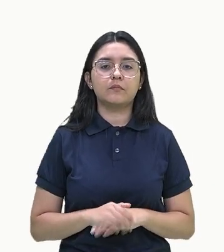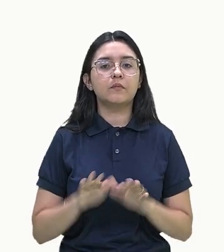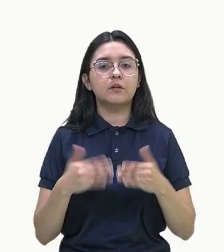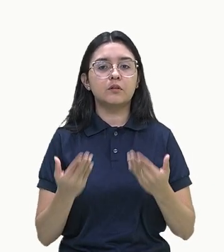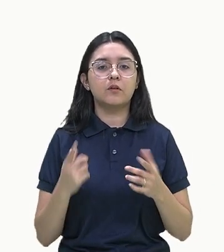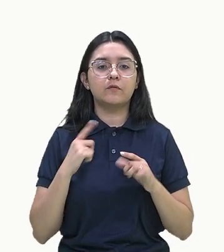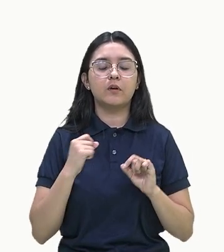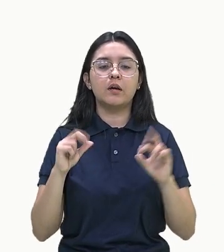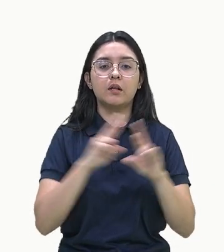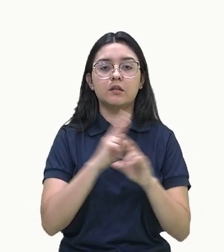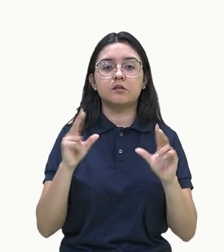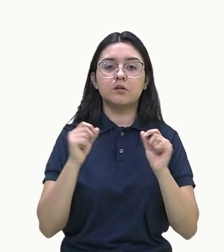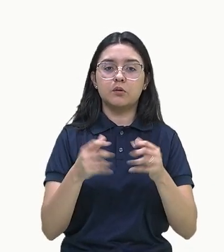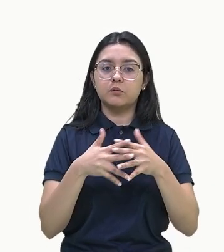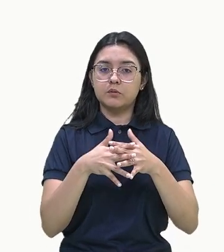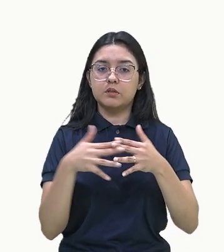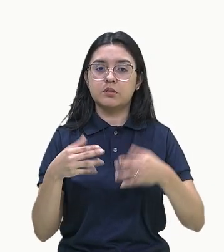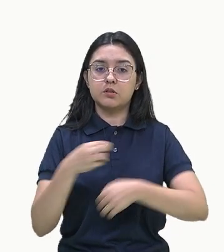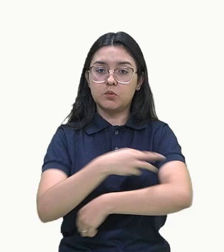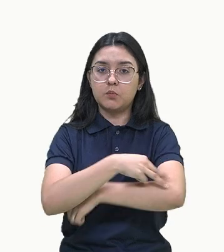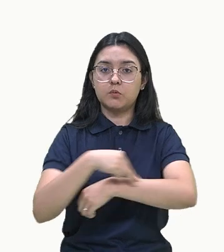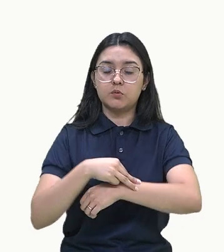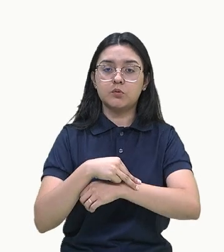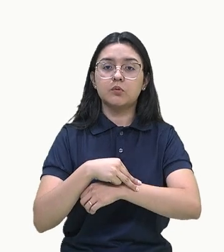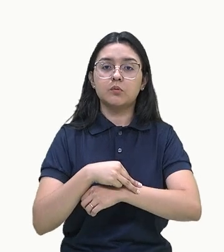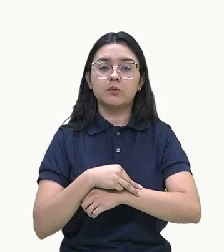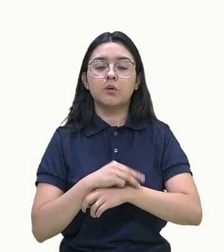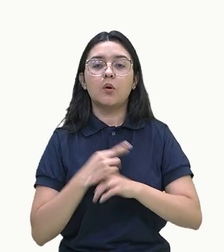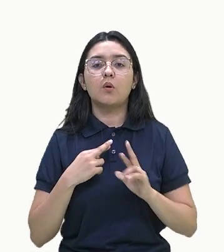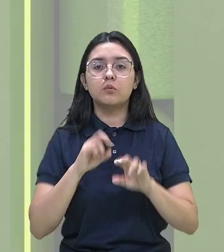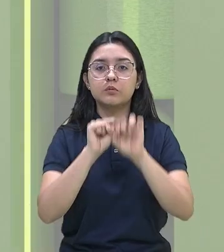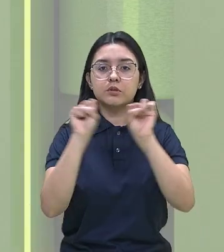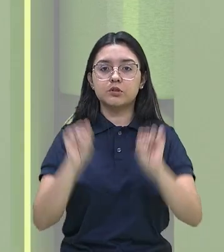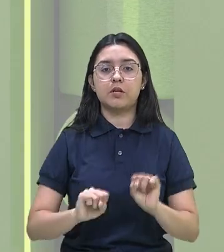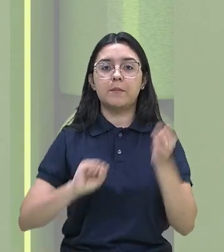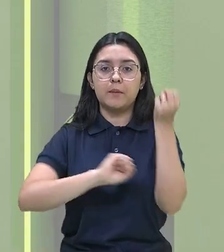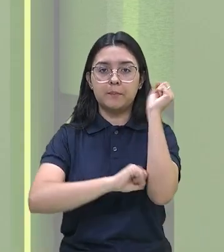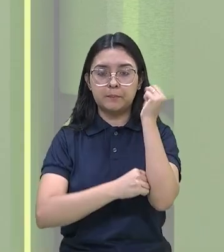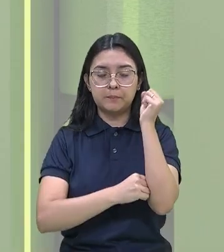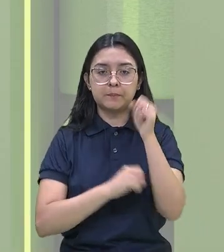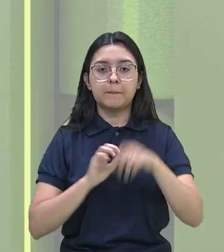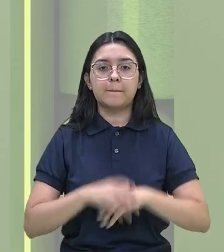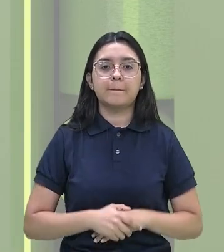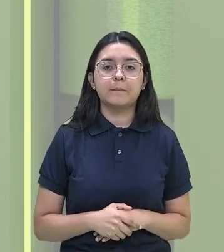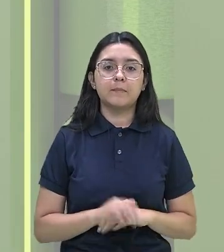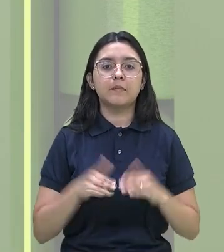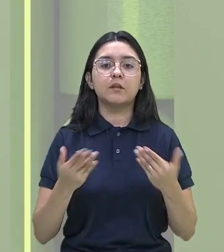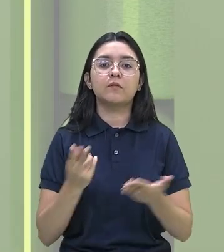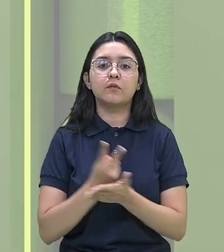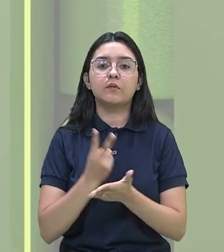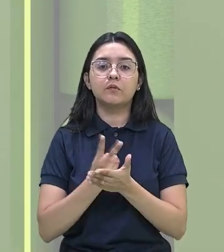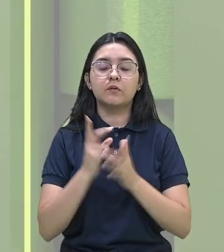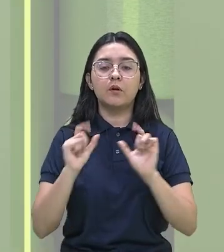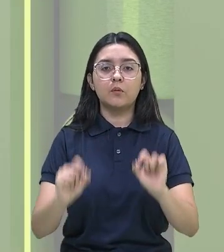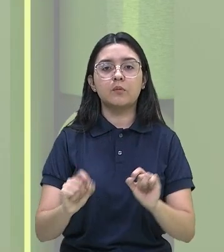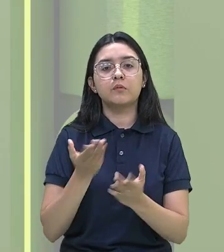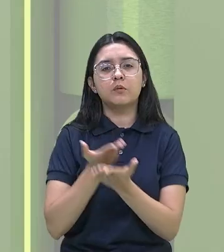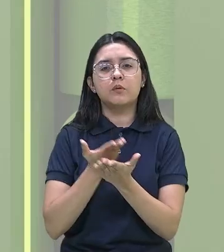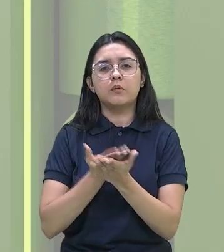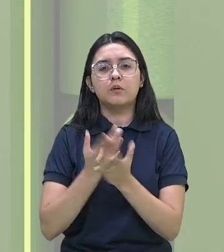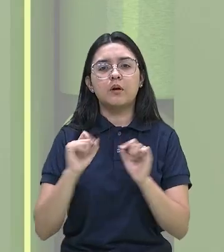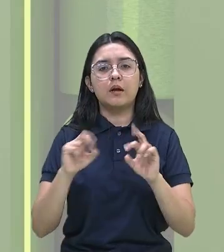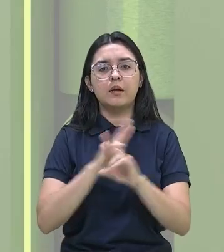nossa relação do tecido muscular com o sistema locomotor. E nós vamos continuar vendo, né,